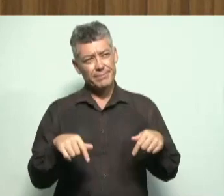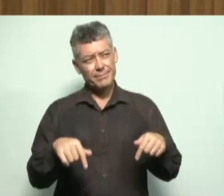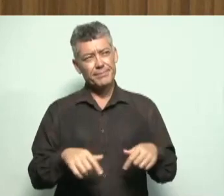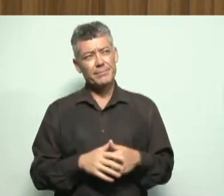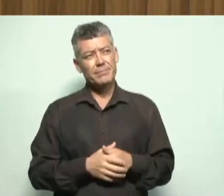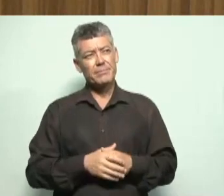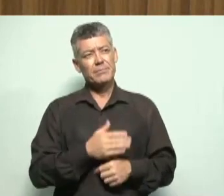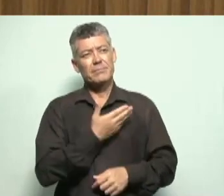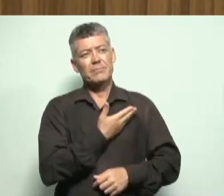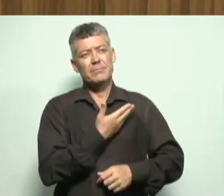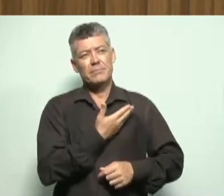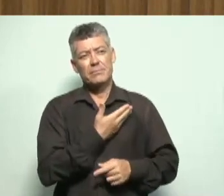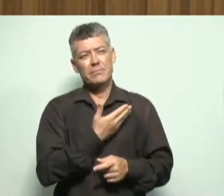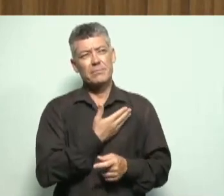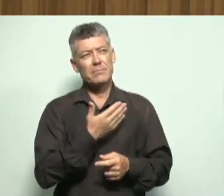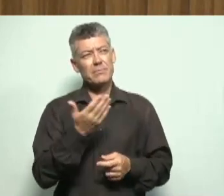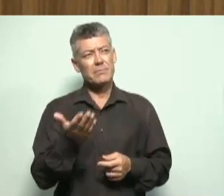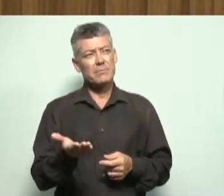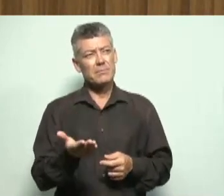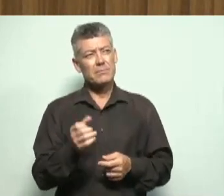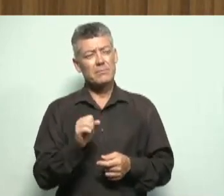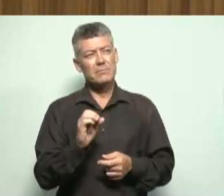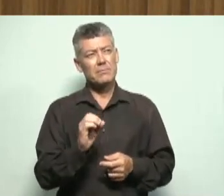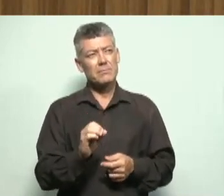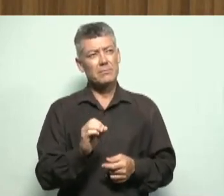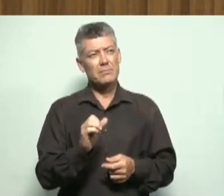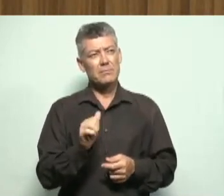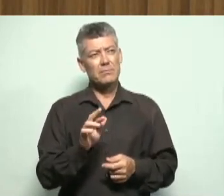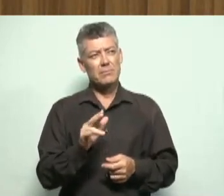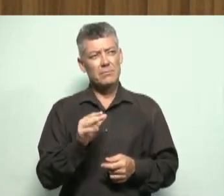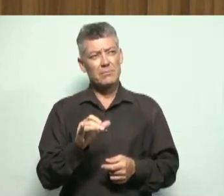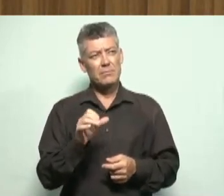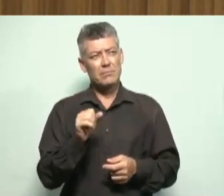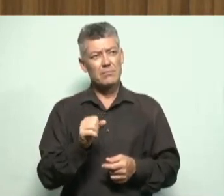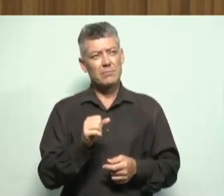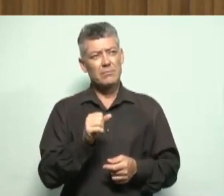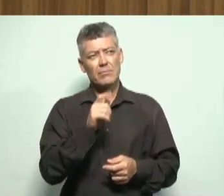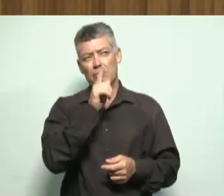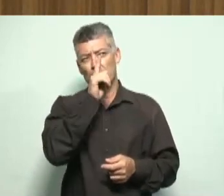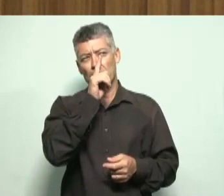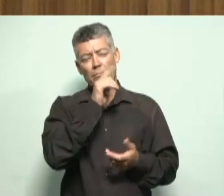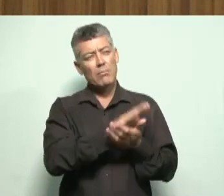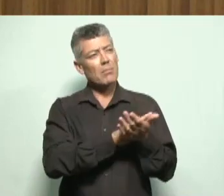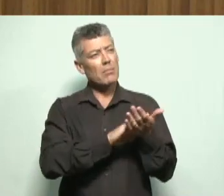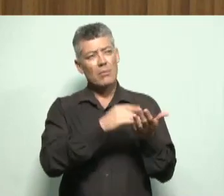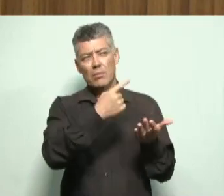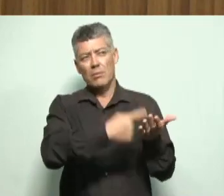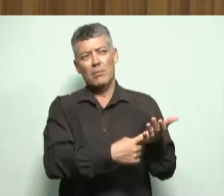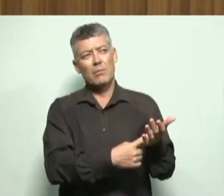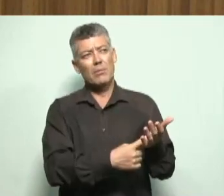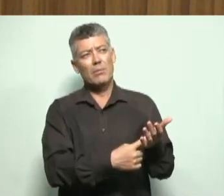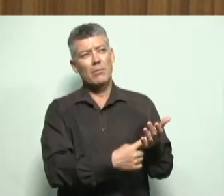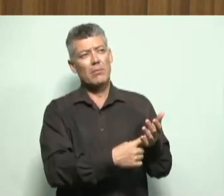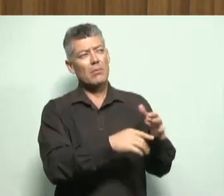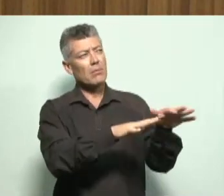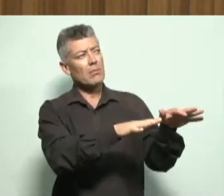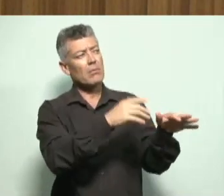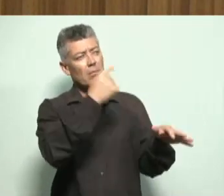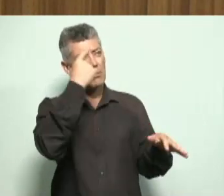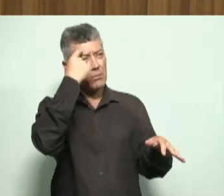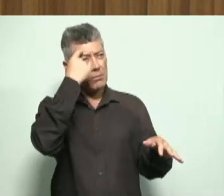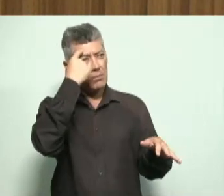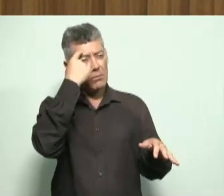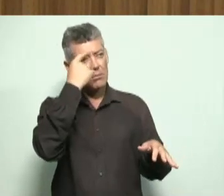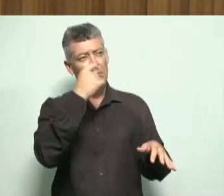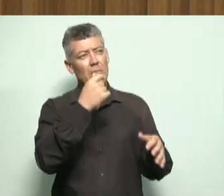meus amigos que são homossexuais, que eu falei a respeito, não estão compactuando da mesma ideia daquele show. Tem uma